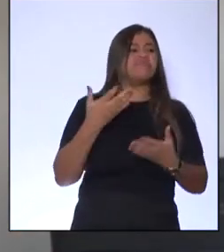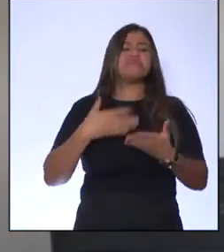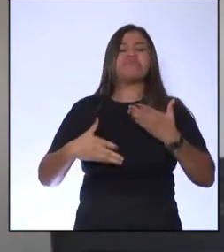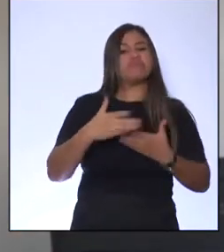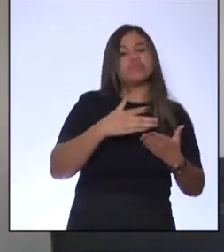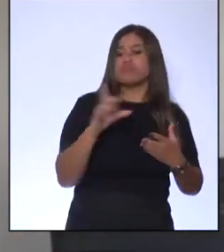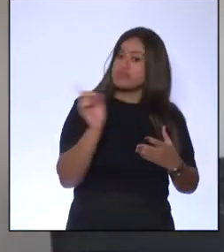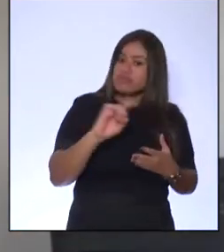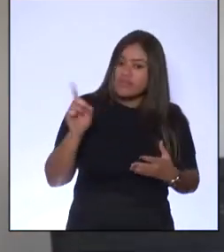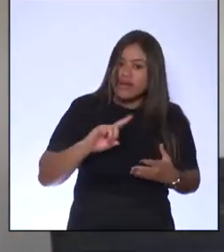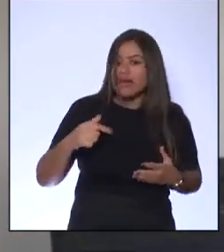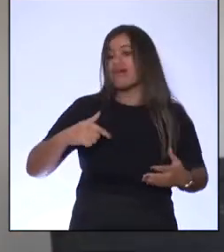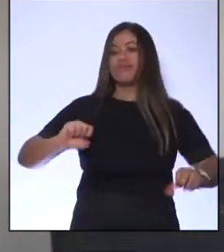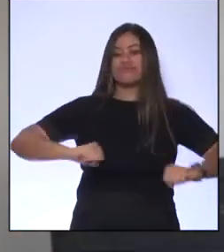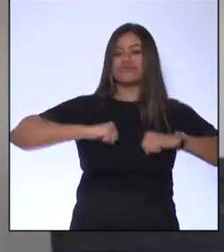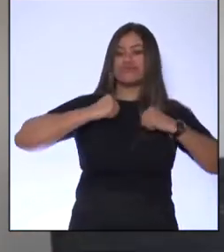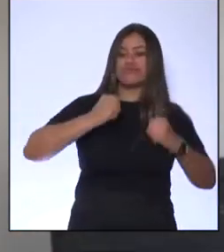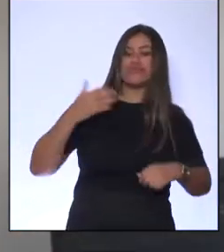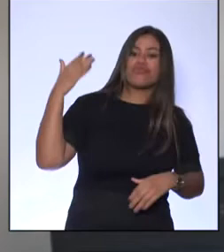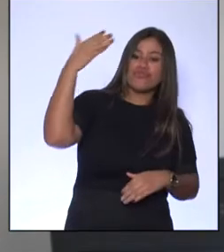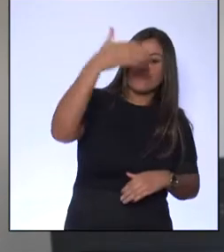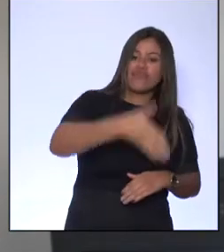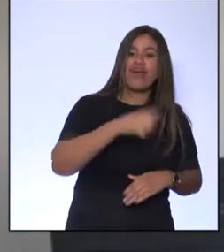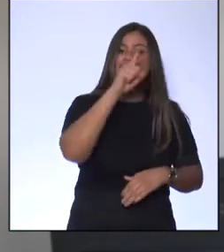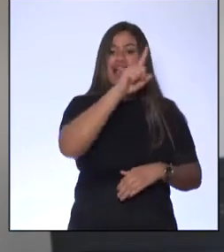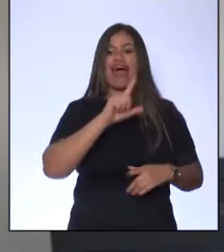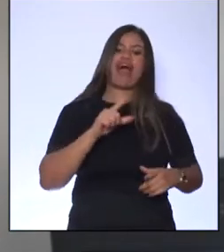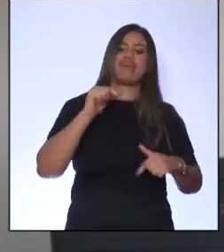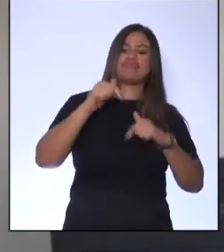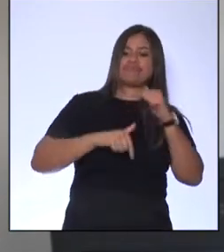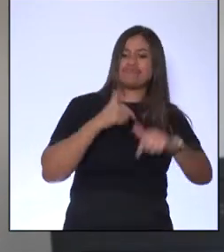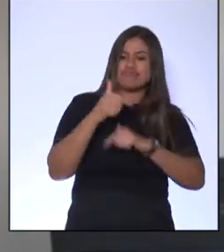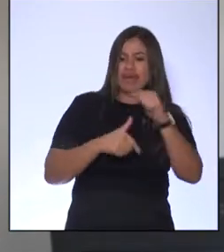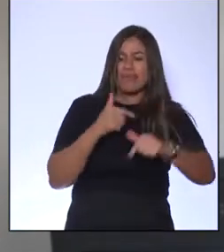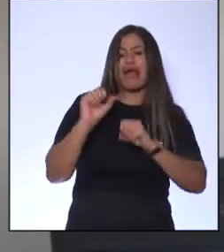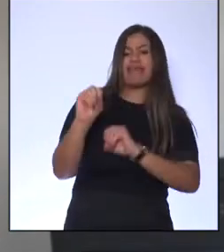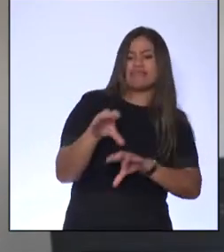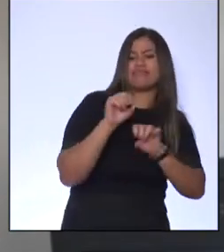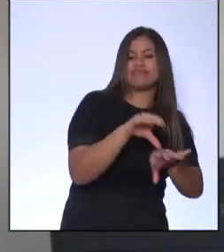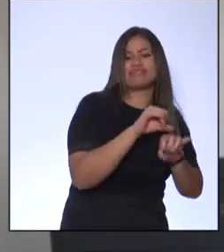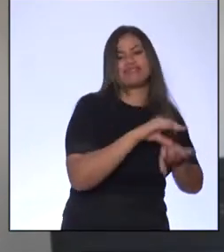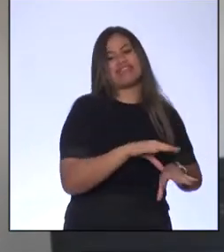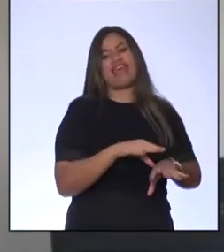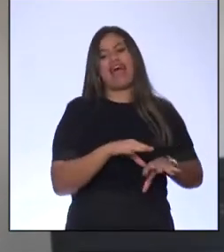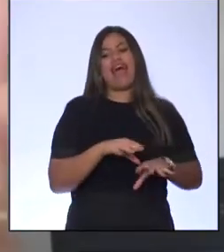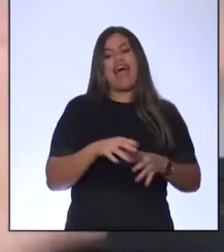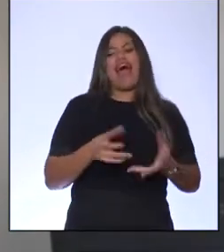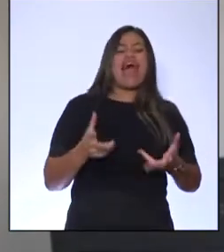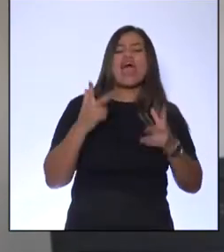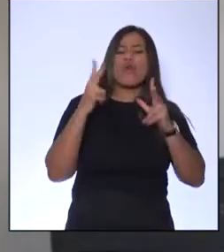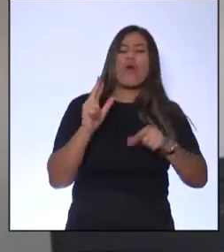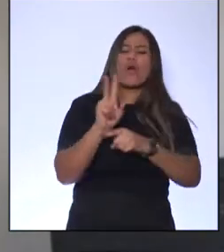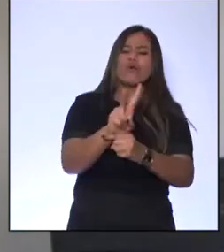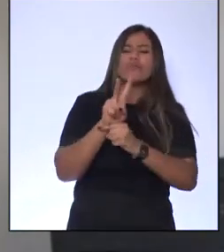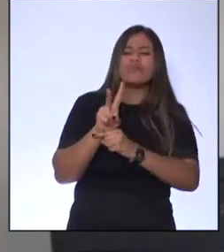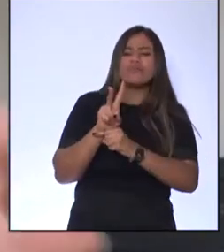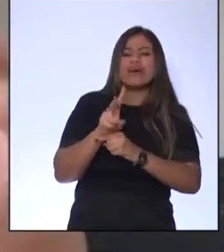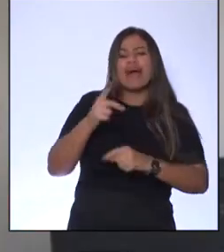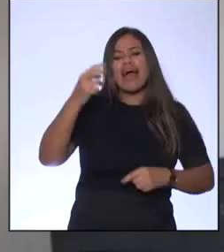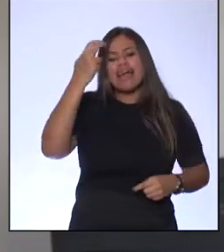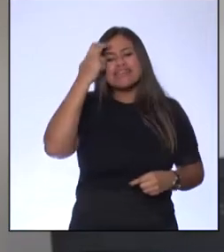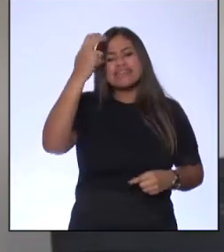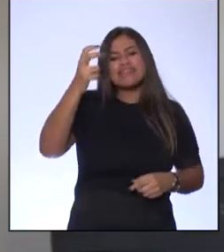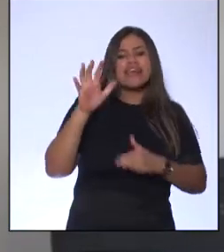você está emprestando o seu tempo, sua inteligência, sua competência, a sua trajetória